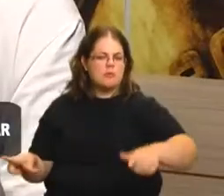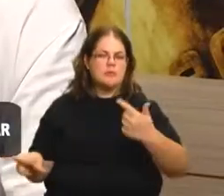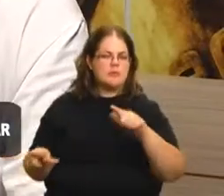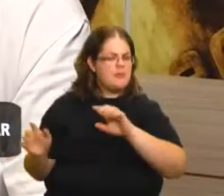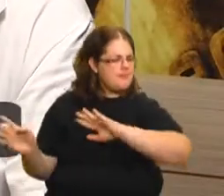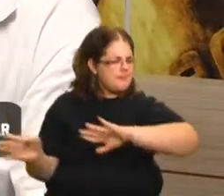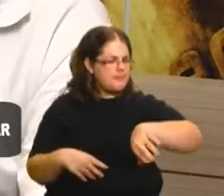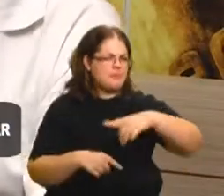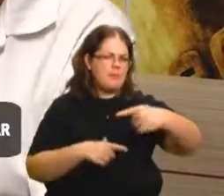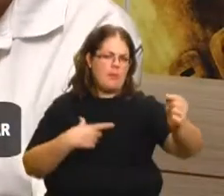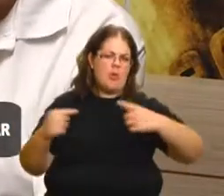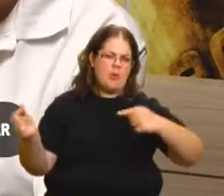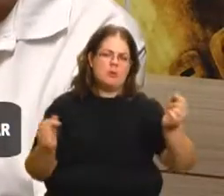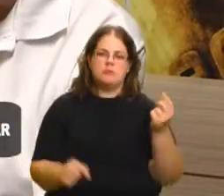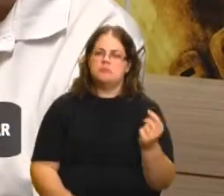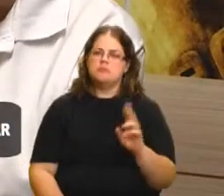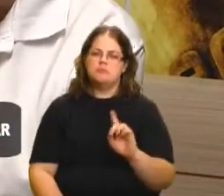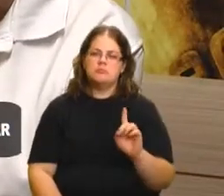decreto da Supra